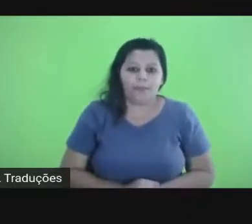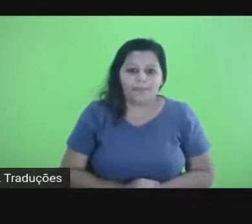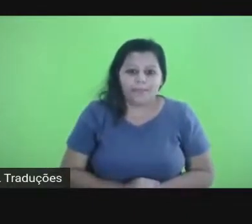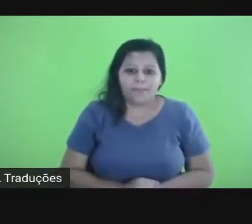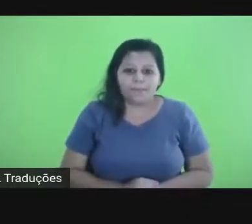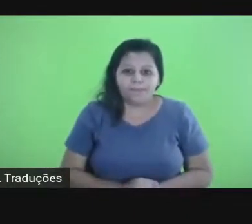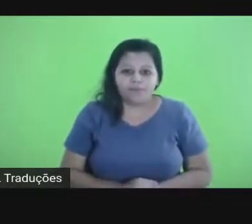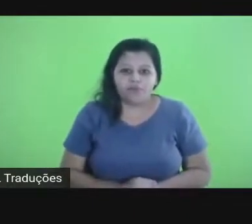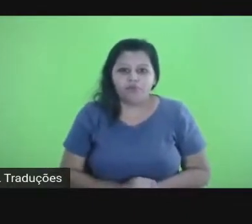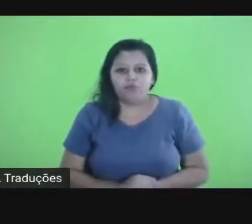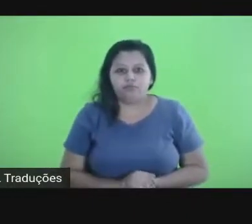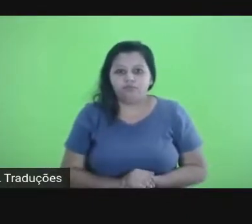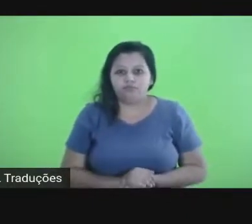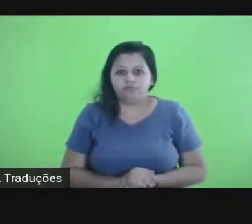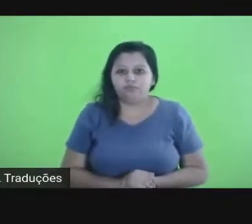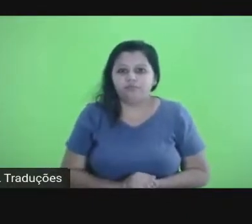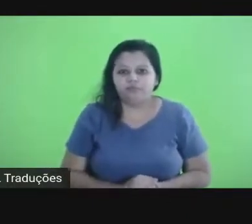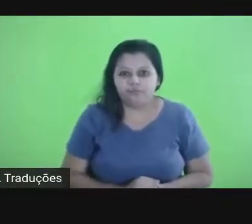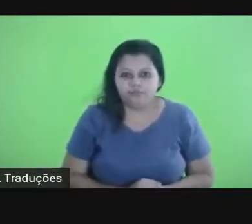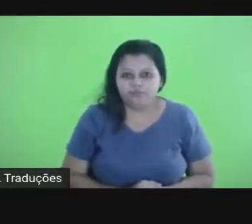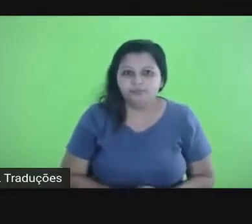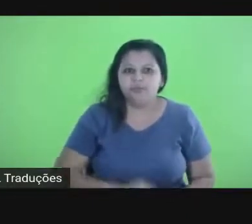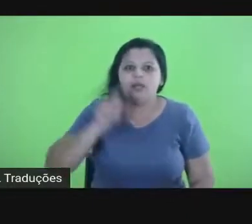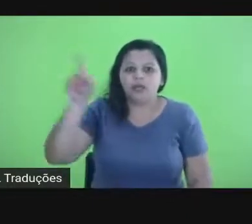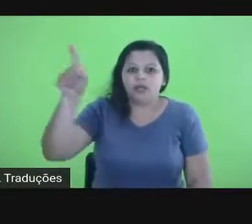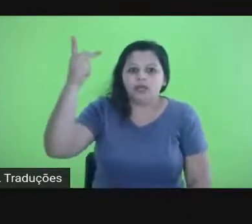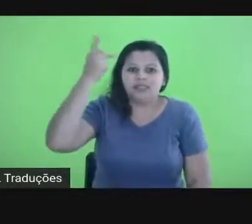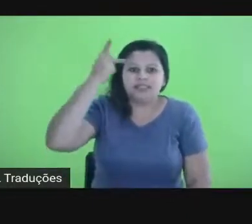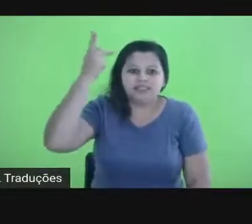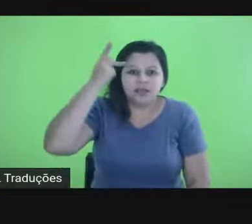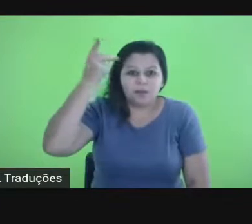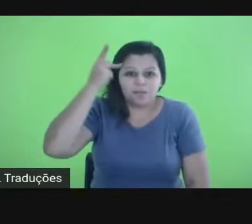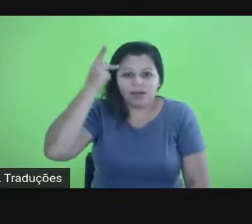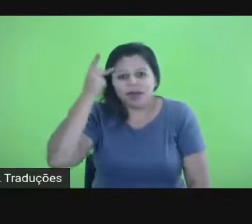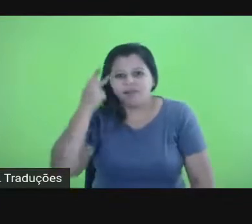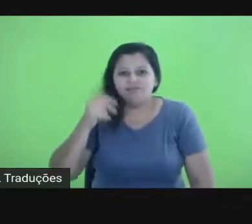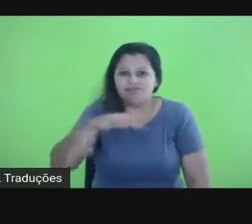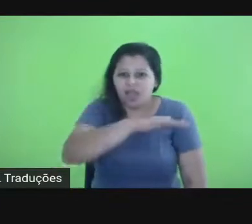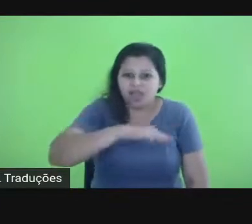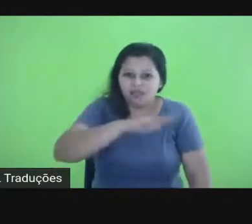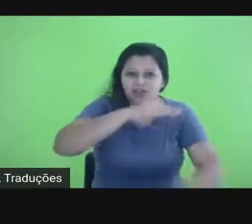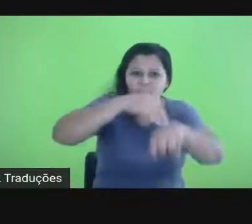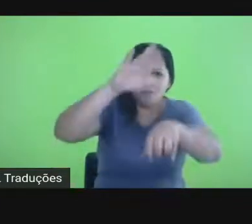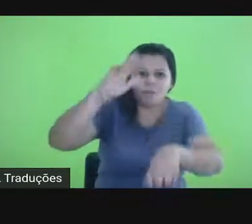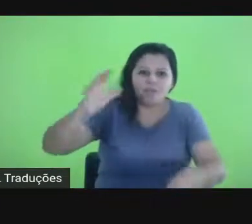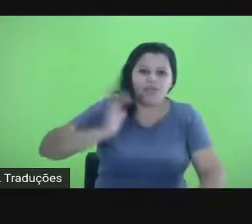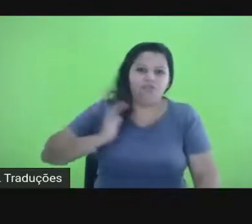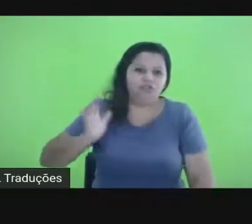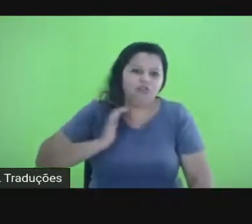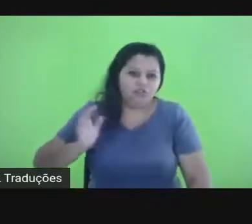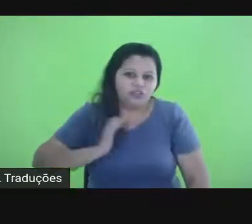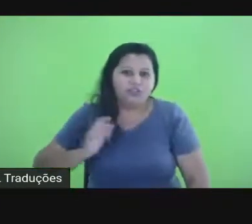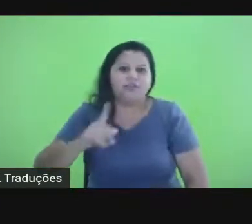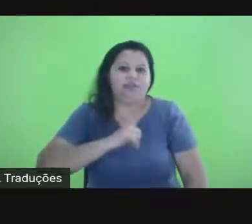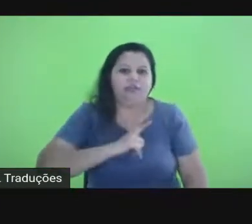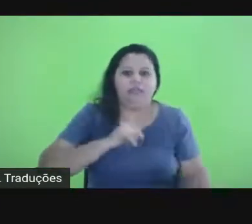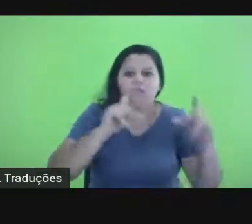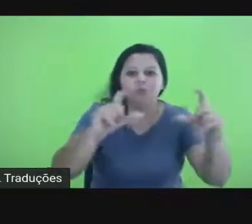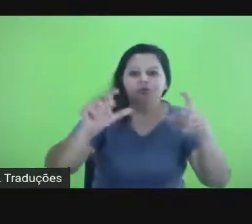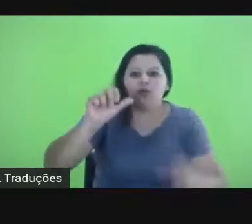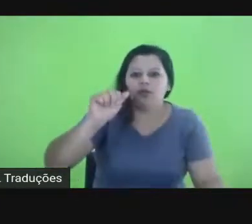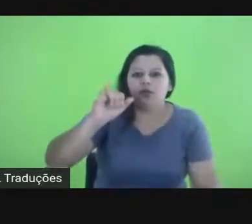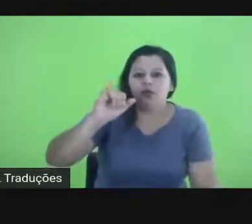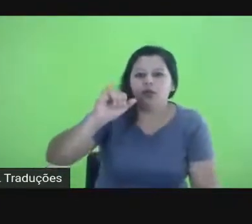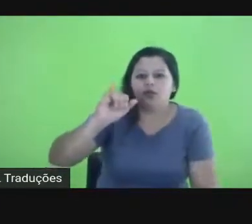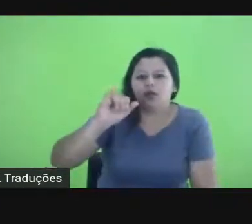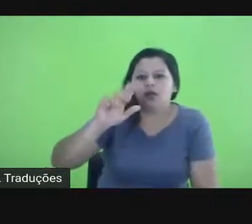Cachoeirinha, Tremembé, você tem extremo da Zona Leste com Itaquera, Ermelino Matarazzo, você tem Perusa, Anhanguera,